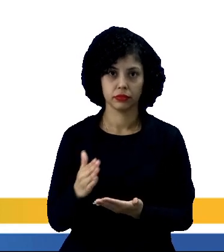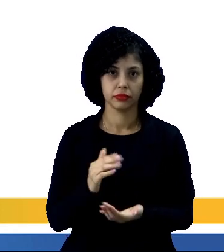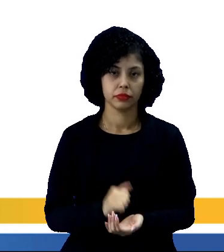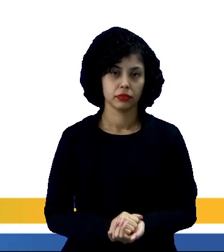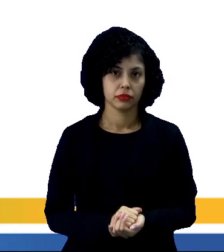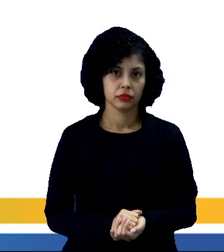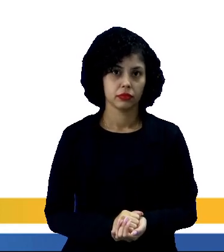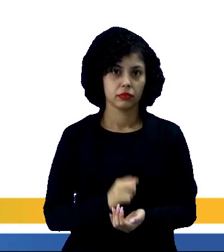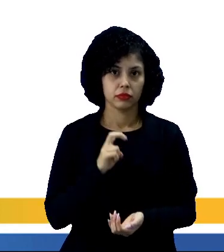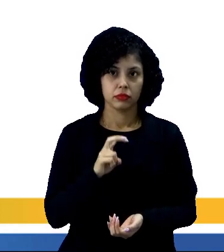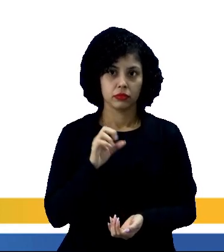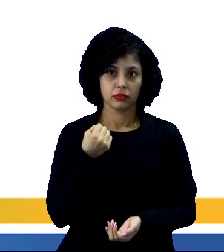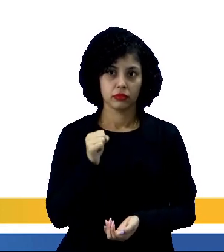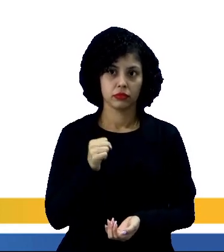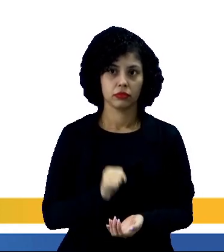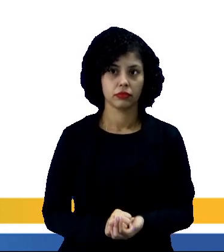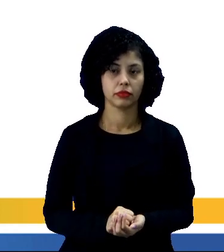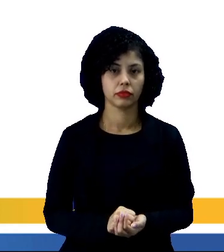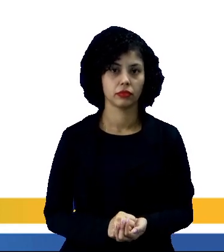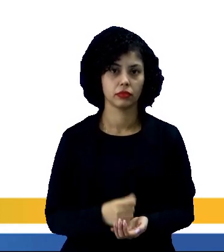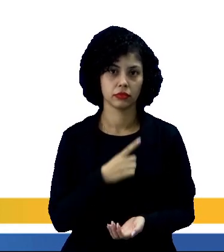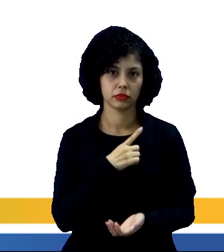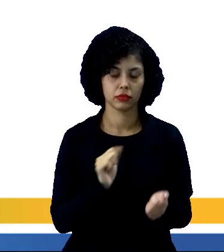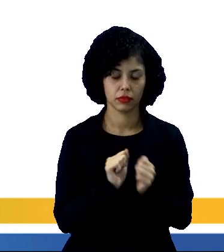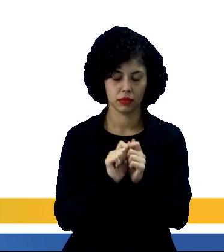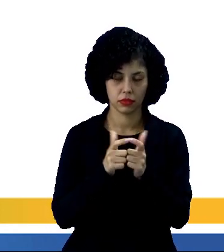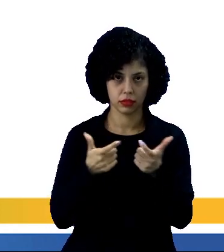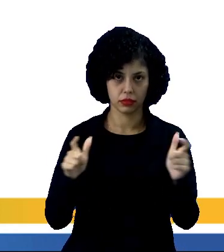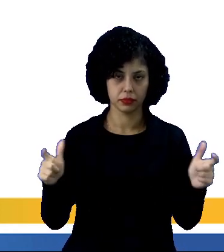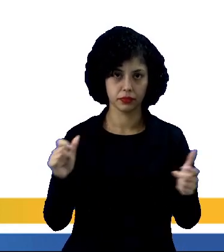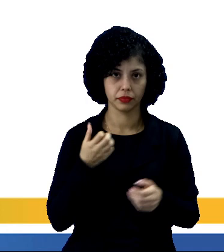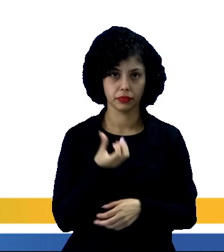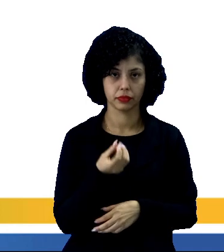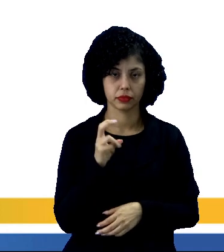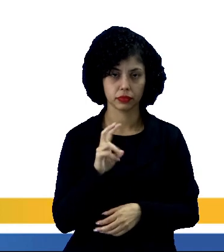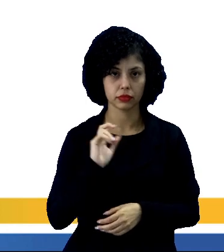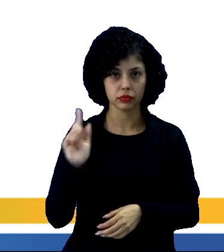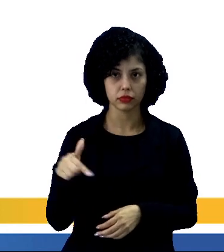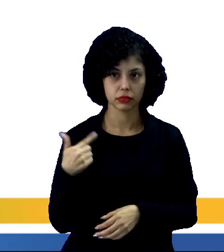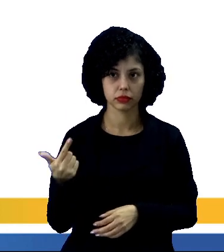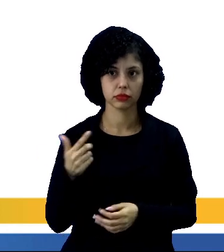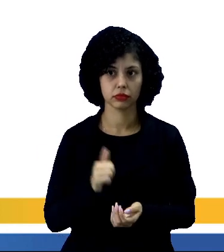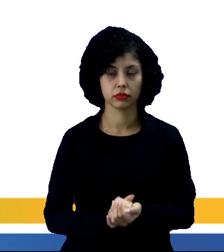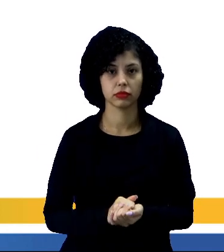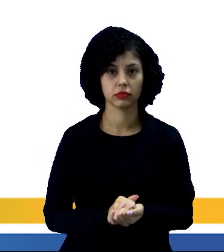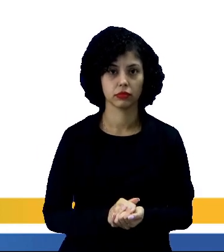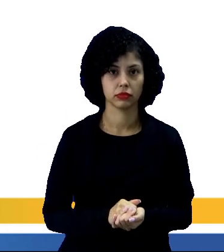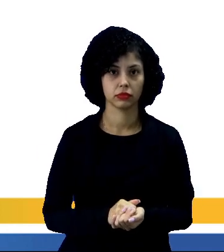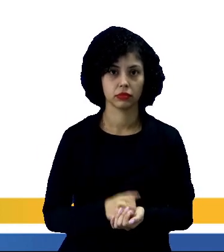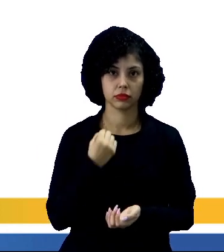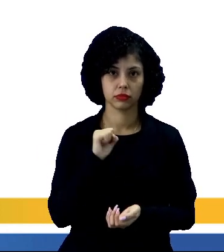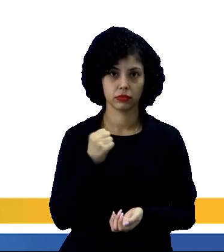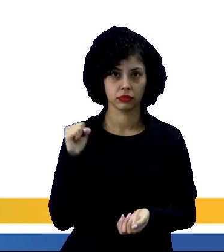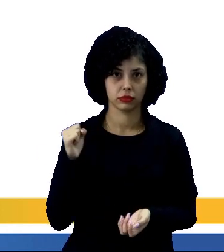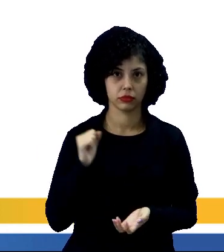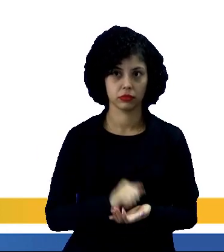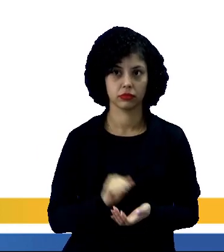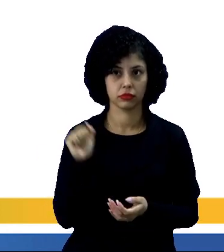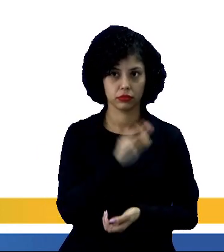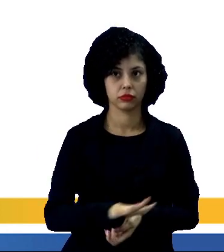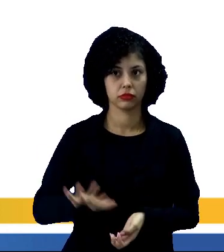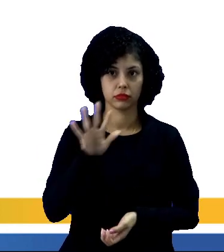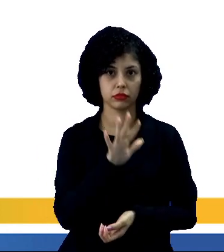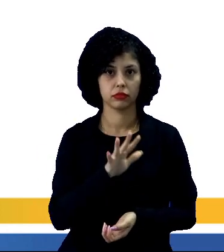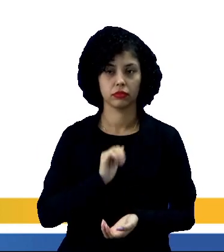inicialmente tinha 58 buracos, sendo ampliado para 65, né, depois, e depois para 88, em